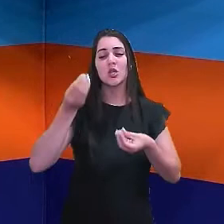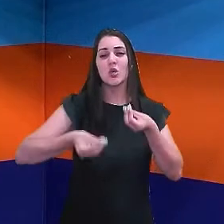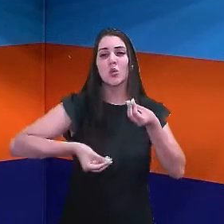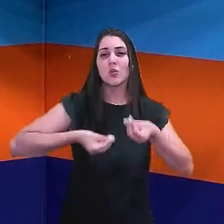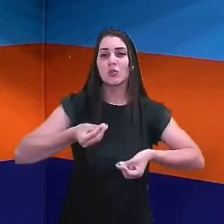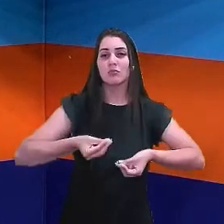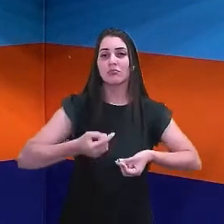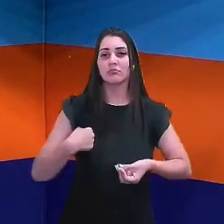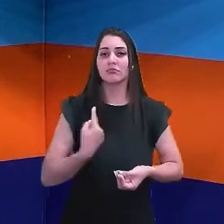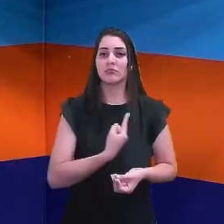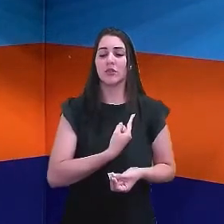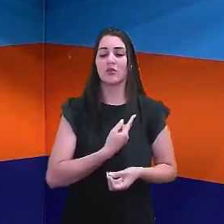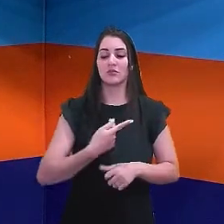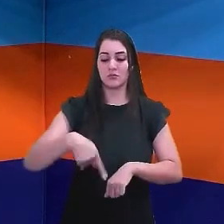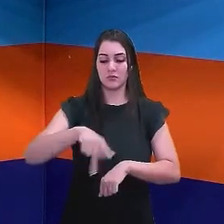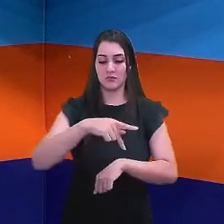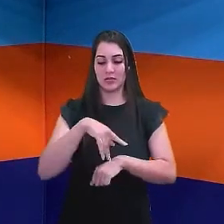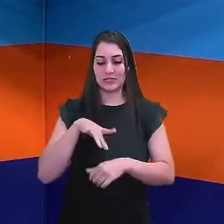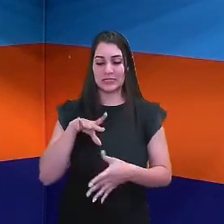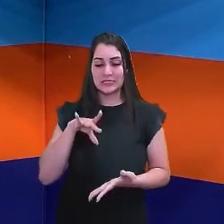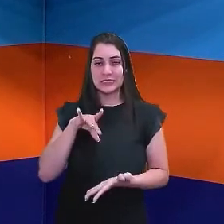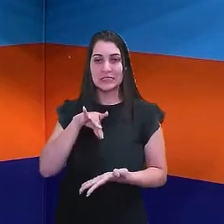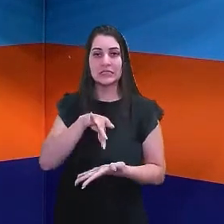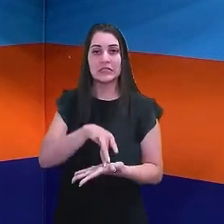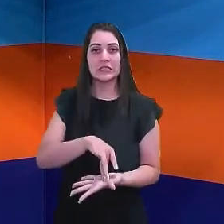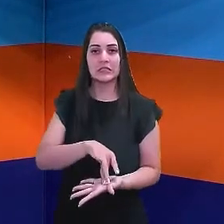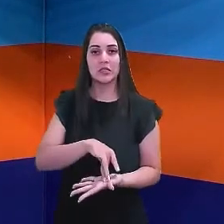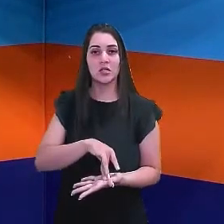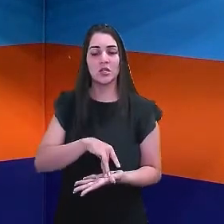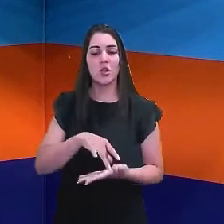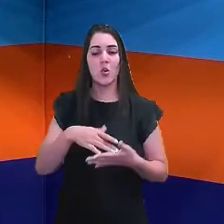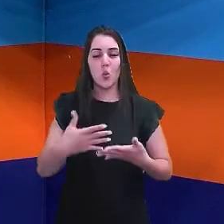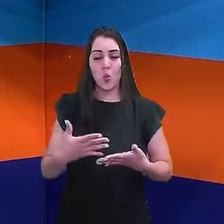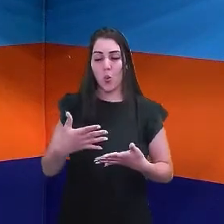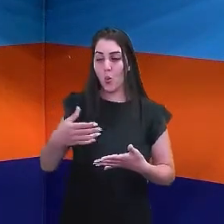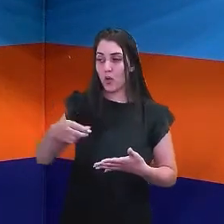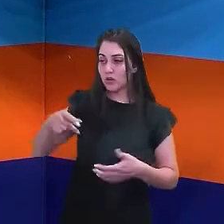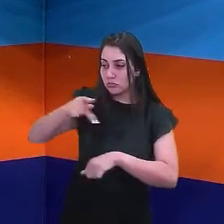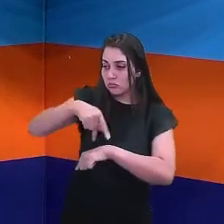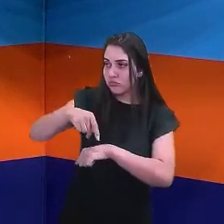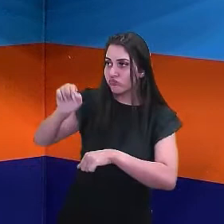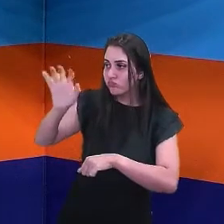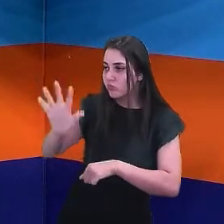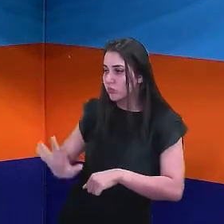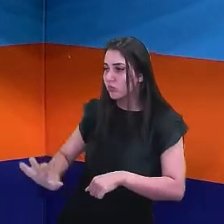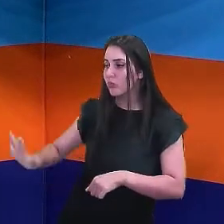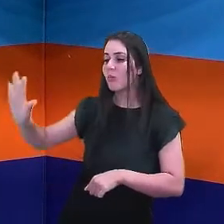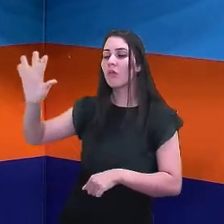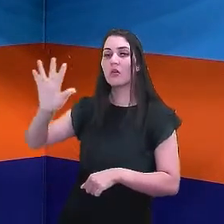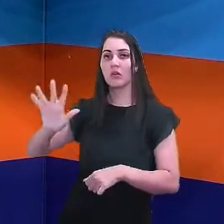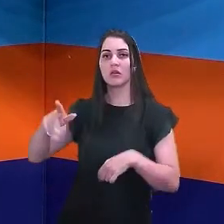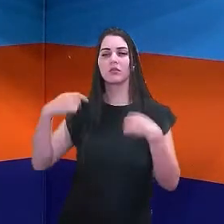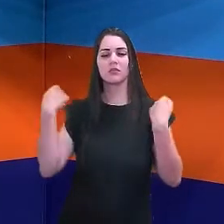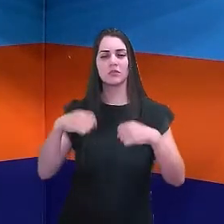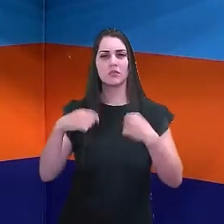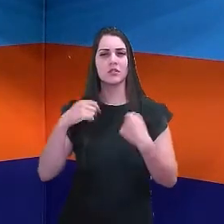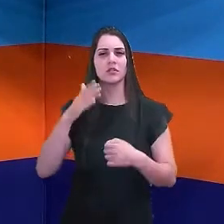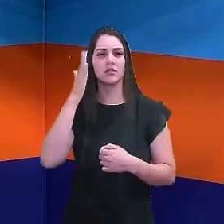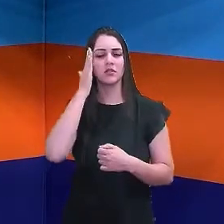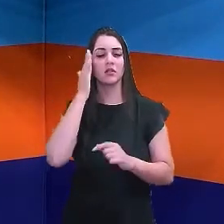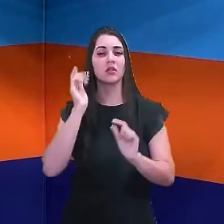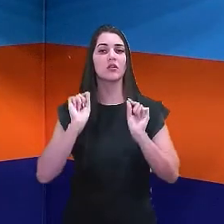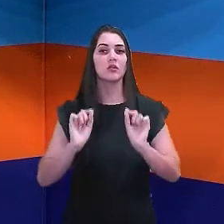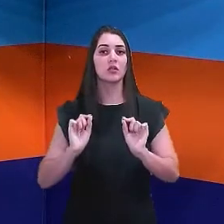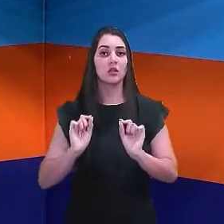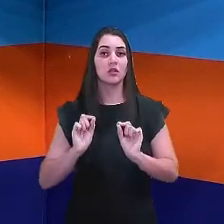ele se consolida enquanto nação. Então, é necessário que compreendamos